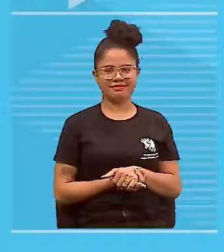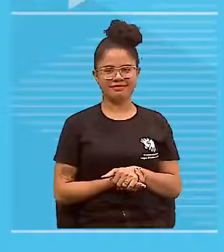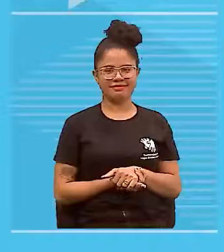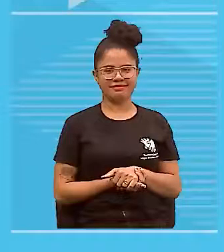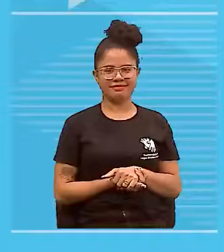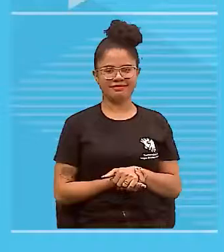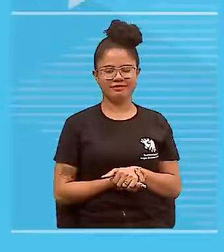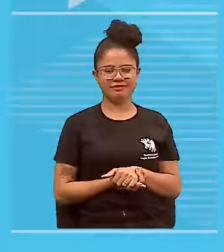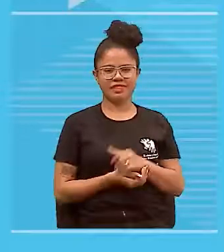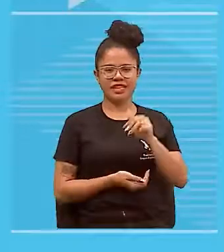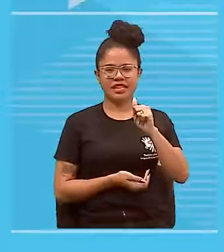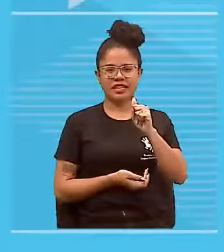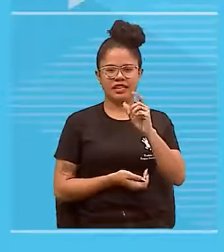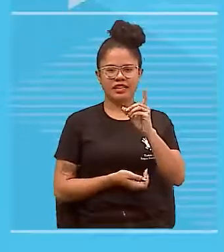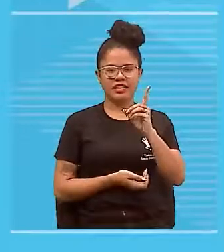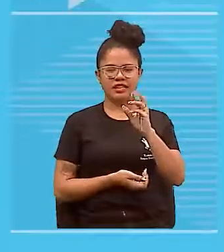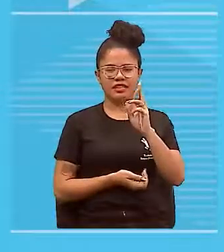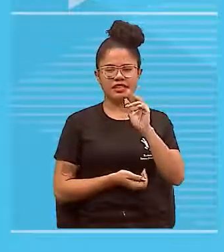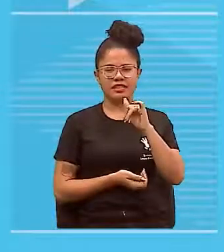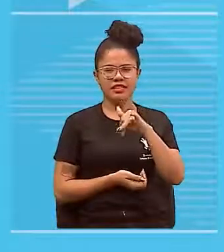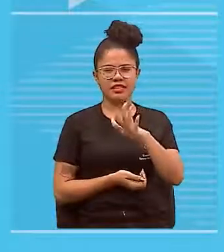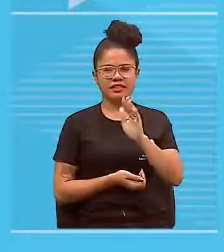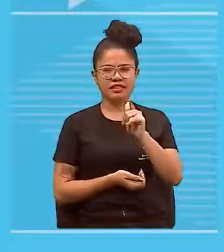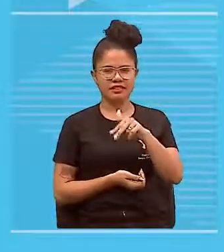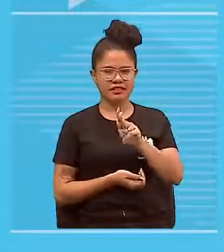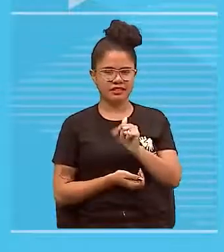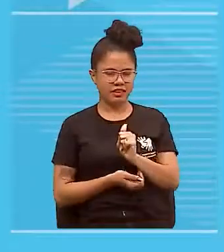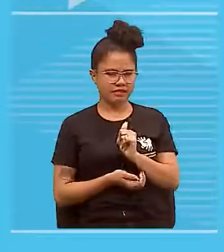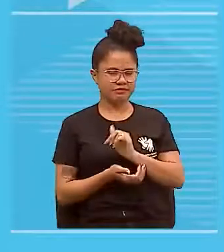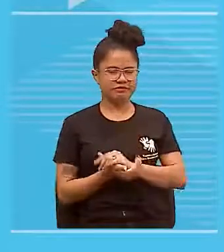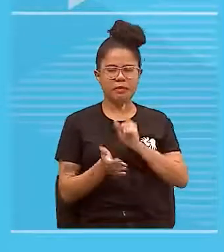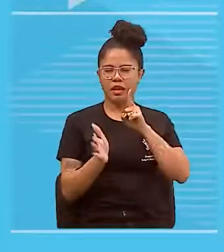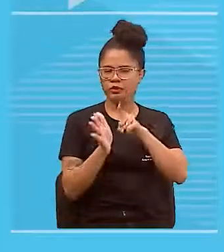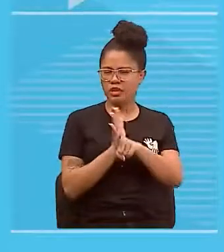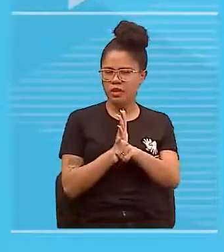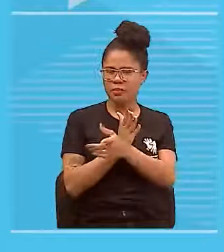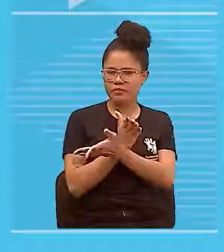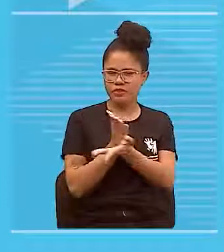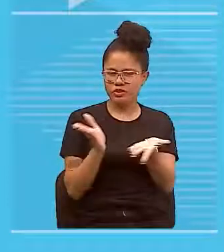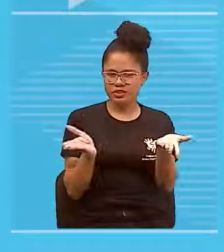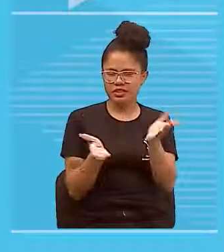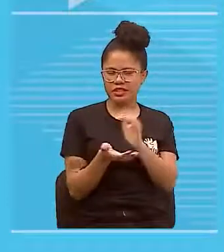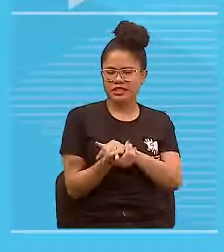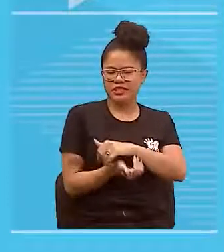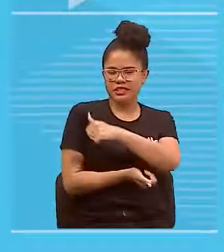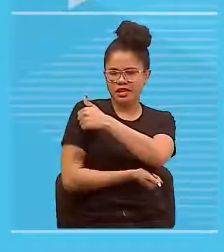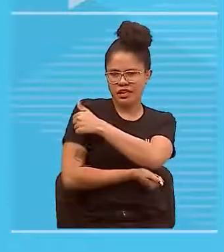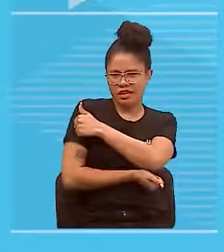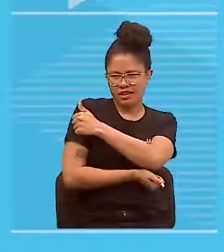Adriana vou fazer uma pergunta aqui para você Adriana Alana